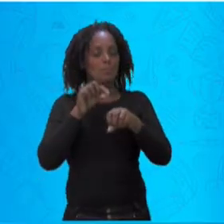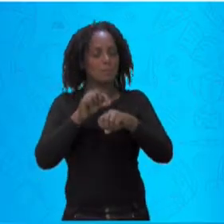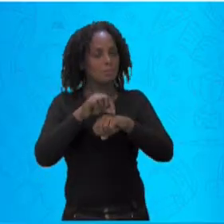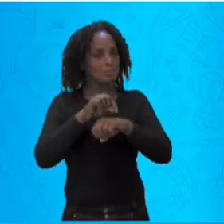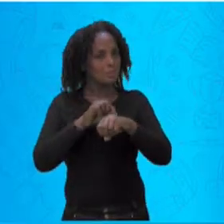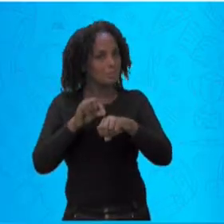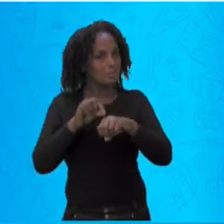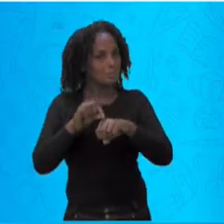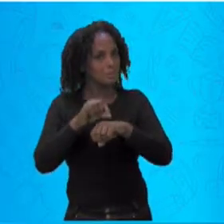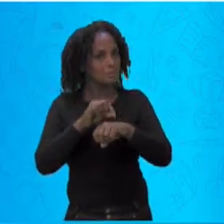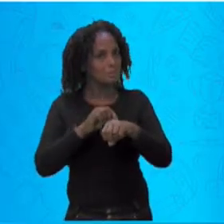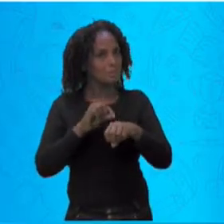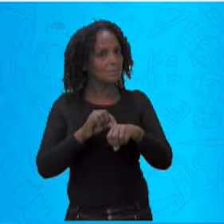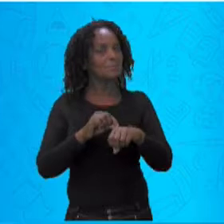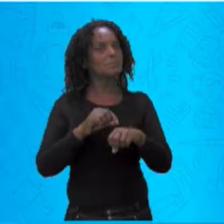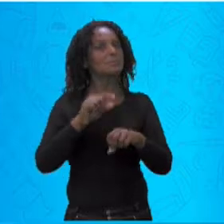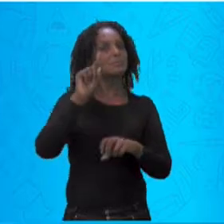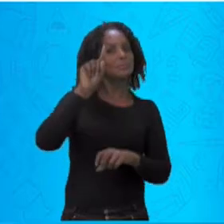morango,